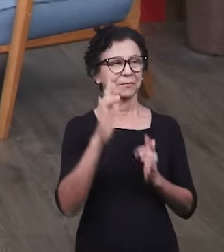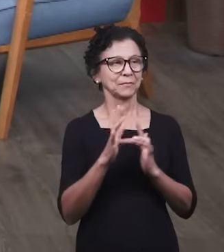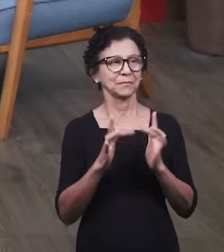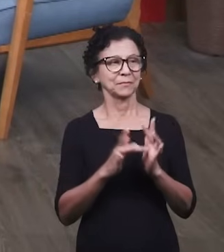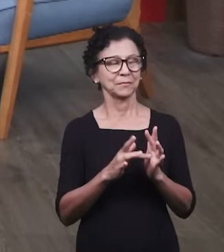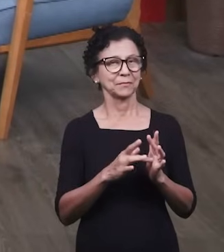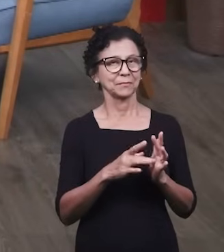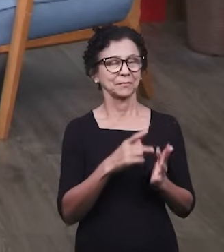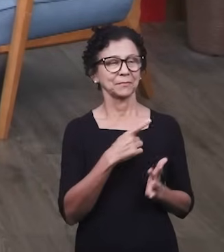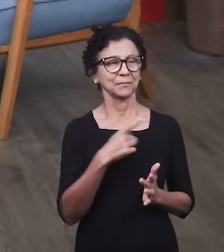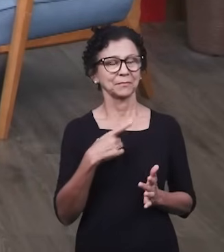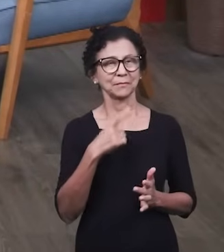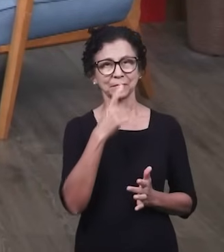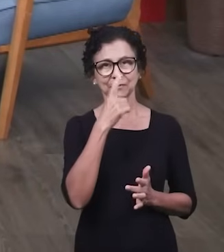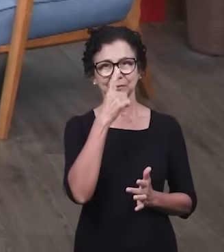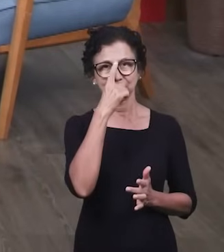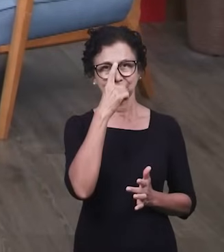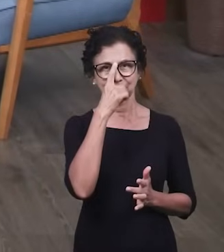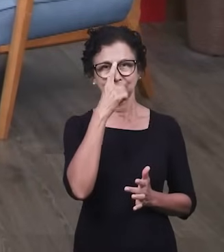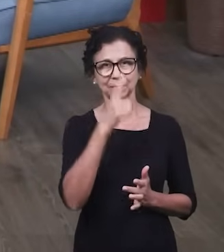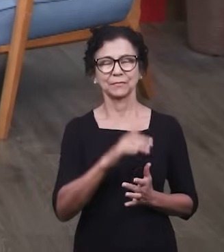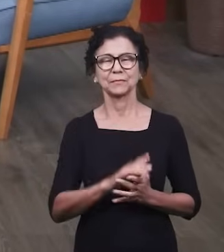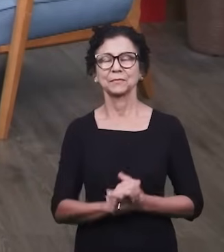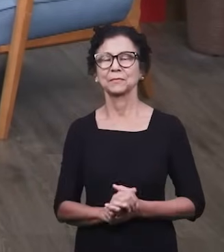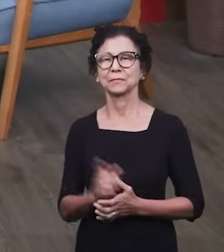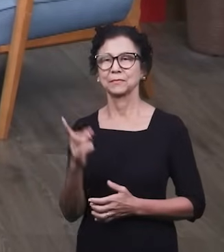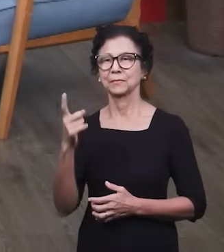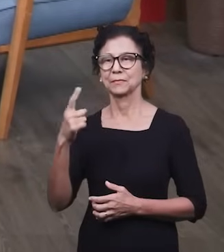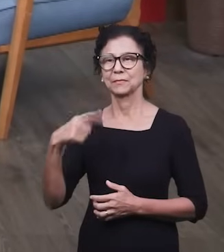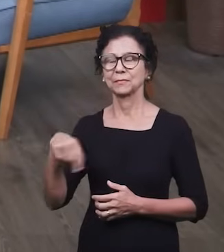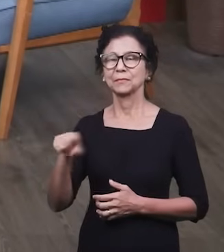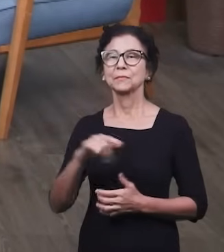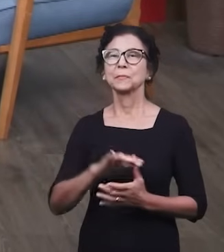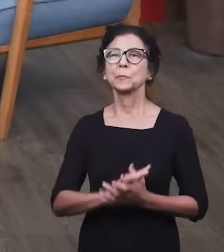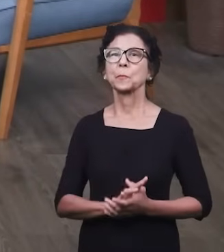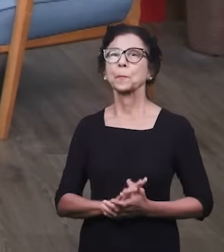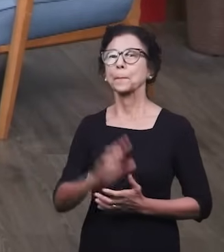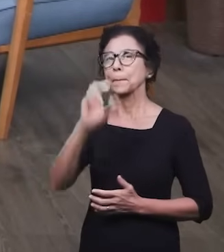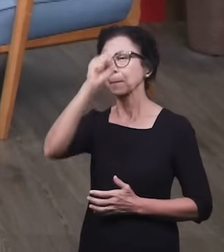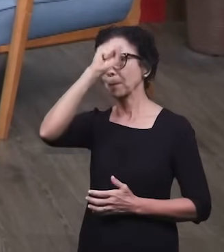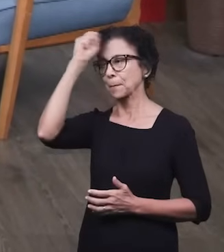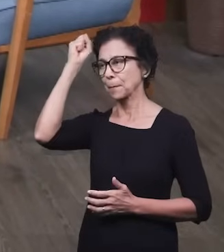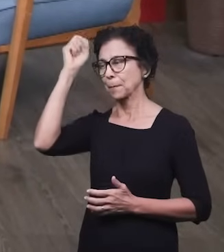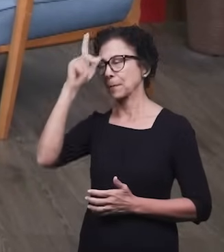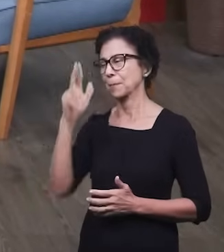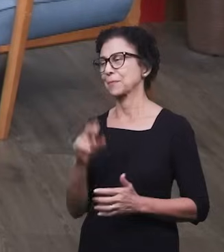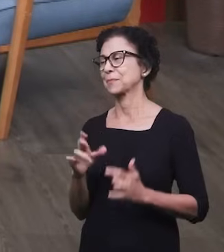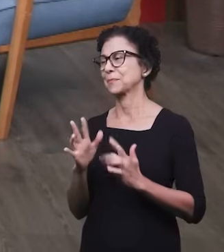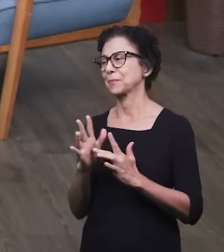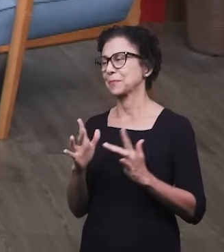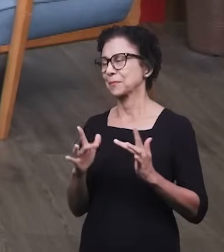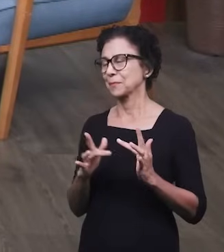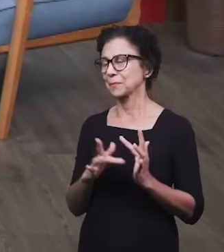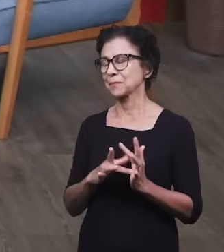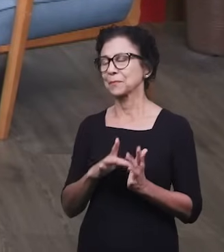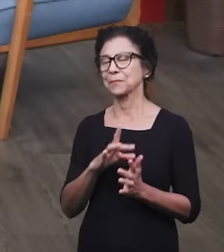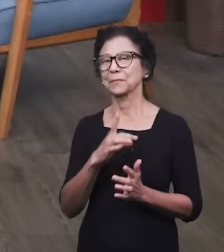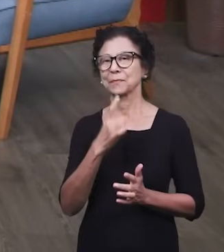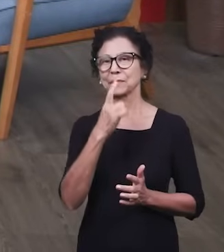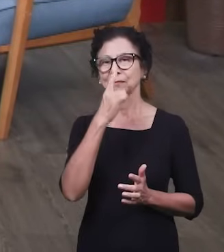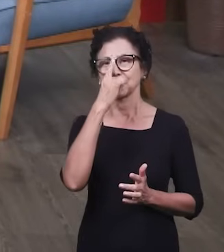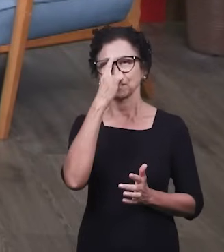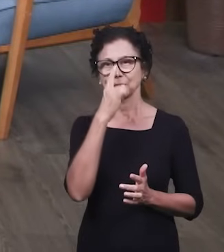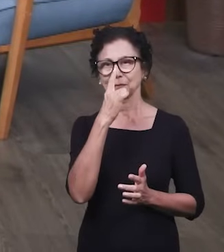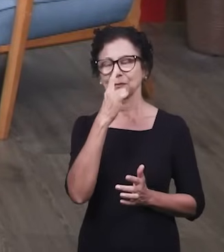do Senhor Josias, Pai do Senhor Sérgio, Pai do Senhor a todos queridos. Pastor Sérgio Souza, Paz do Senhor. Pai do Senhor Josias, Daniel,